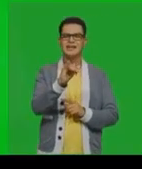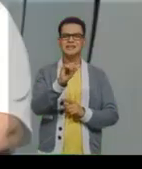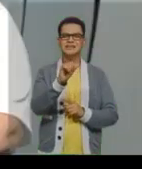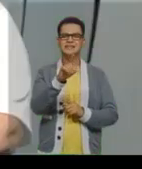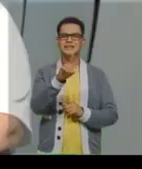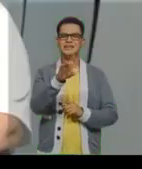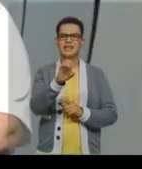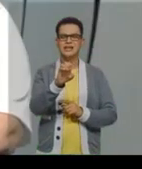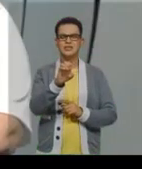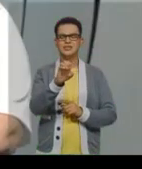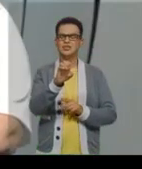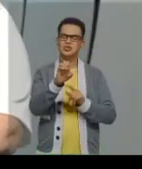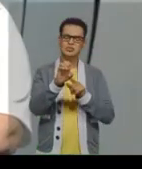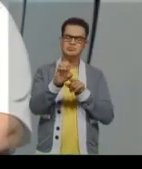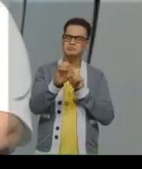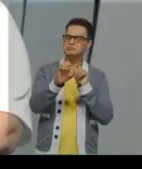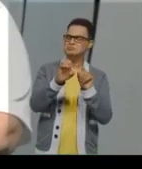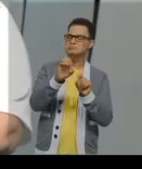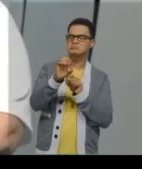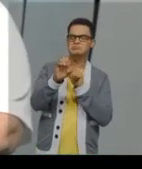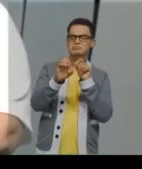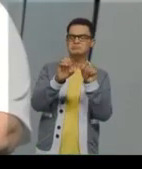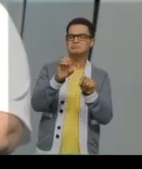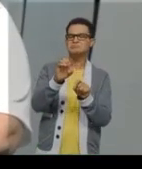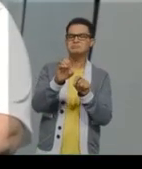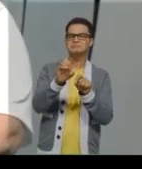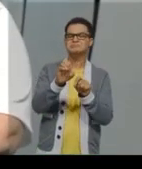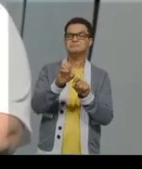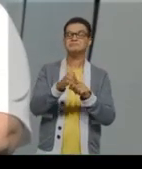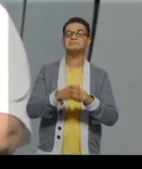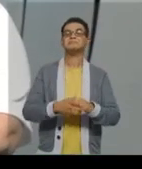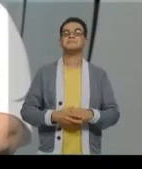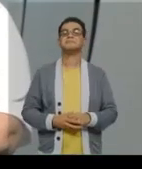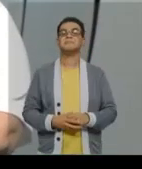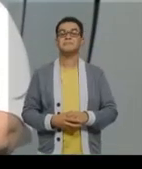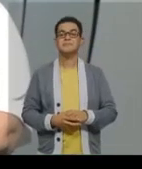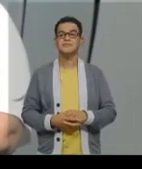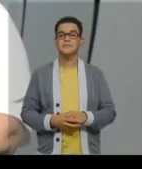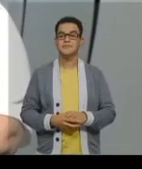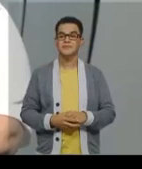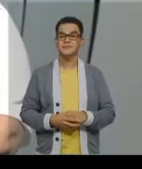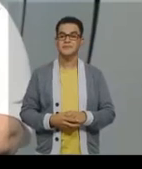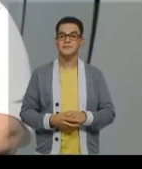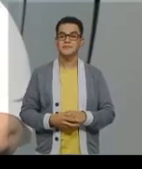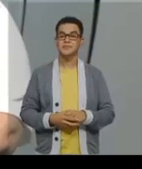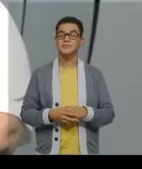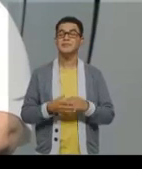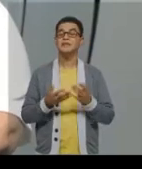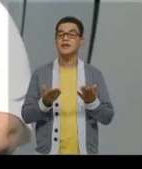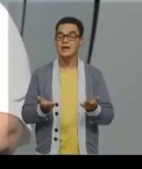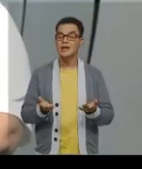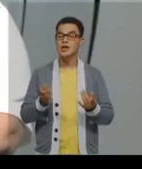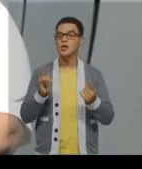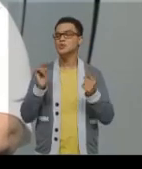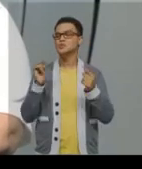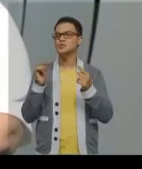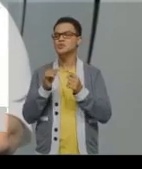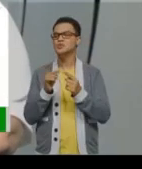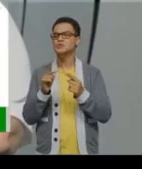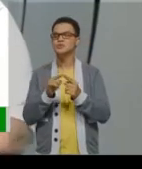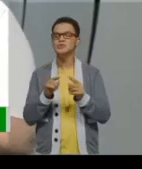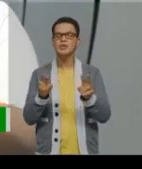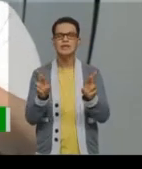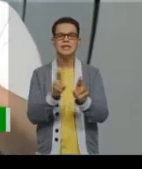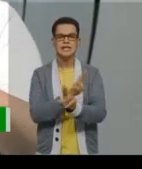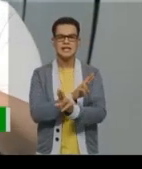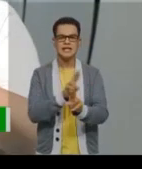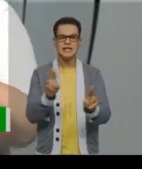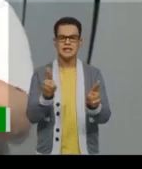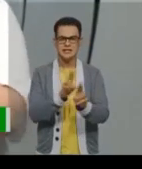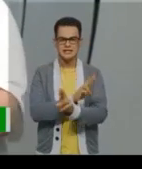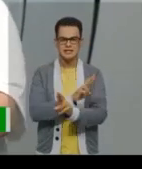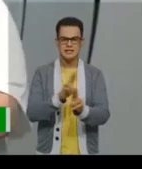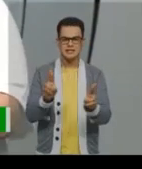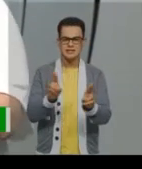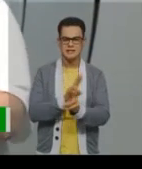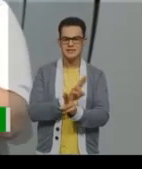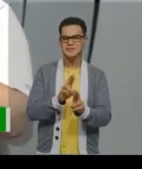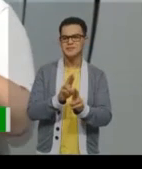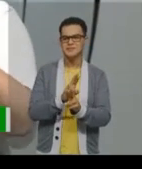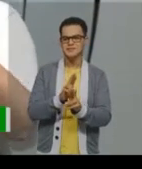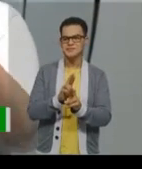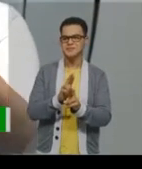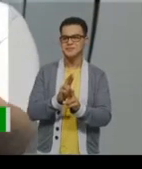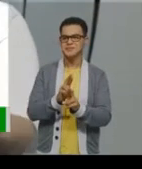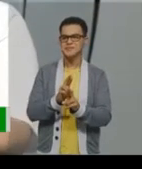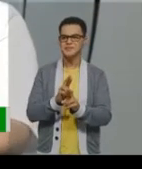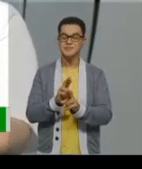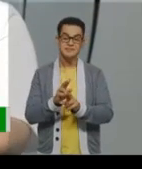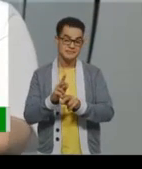Olha, laicidade é uma forma de relação que existe entre as